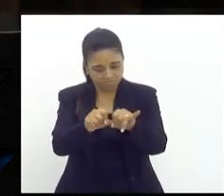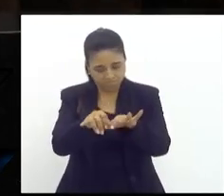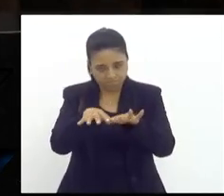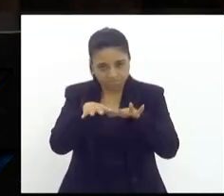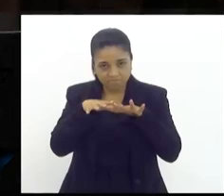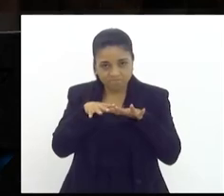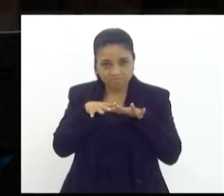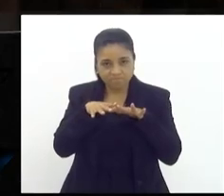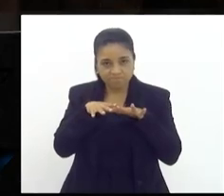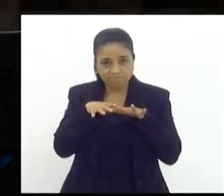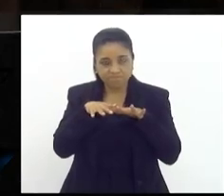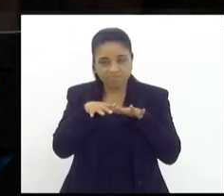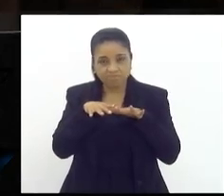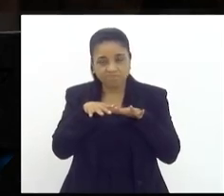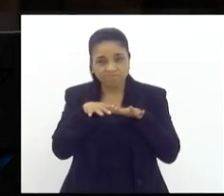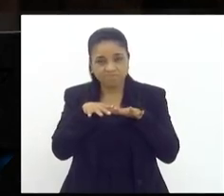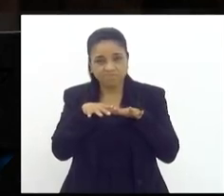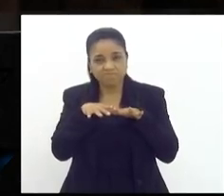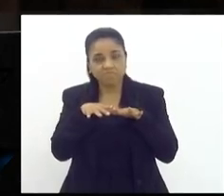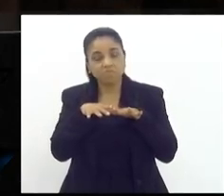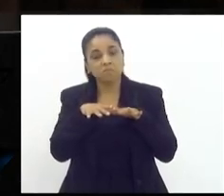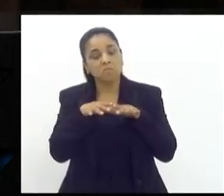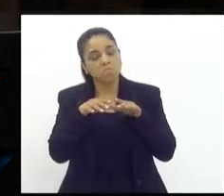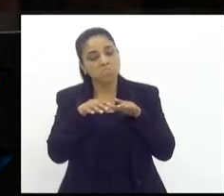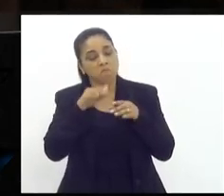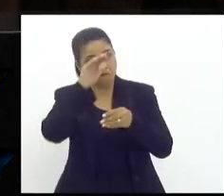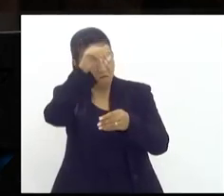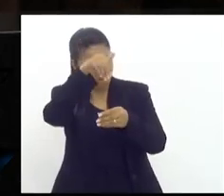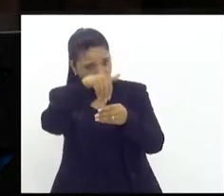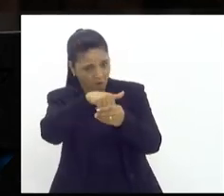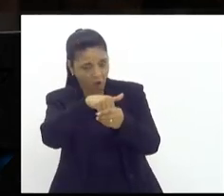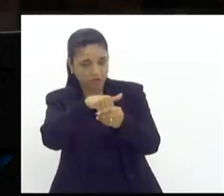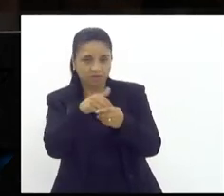coloca pode retirar